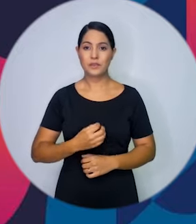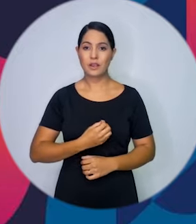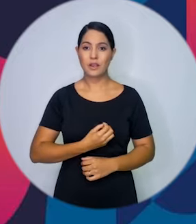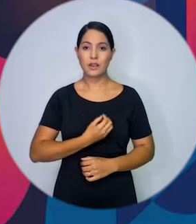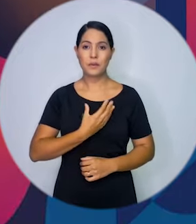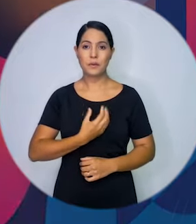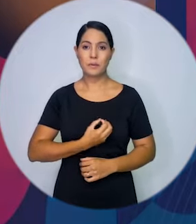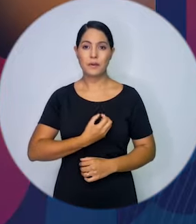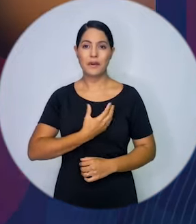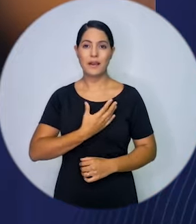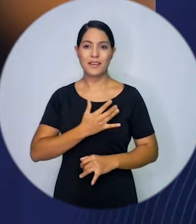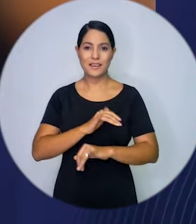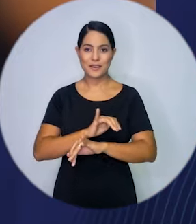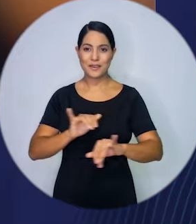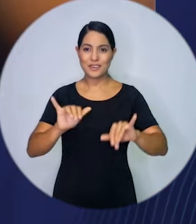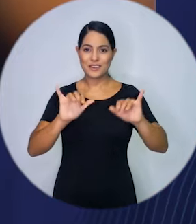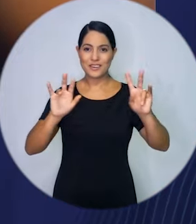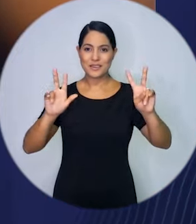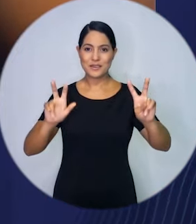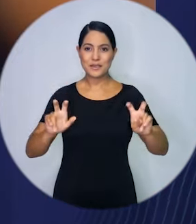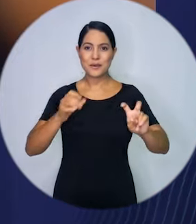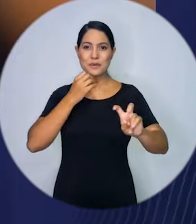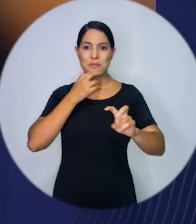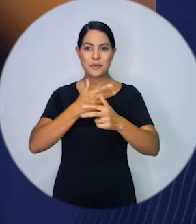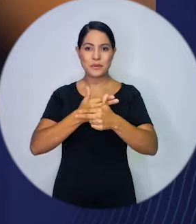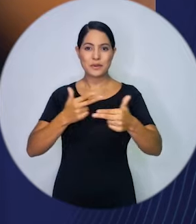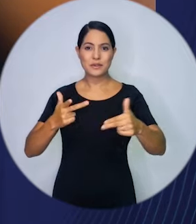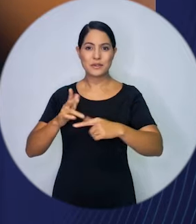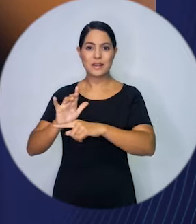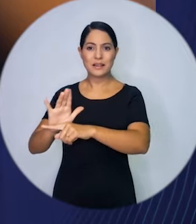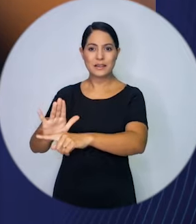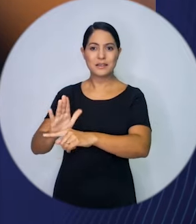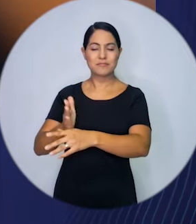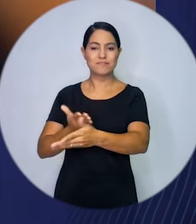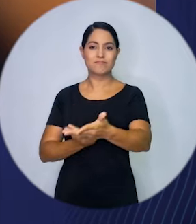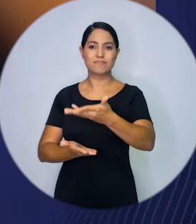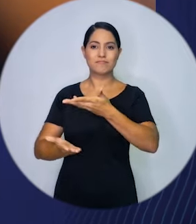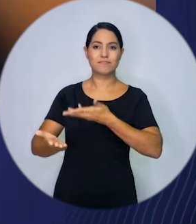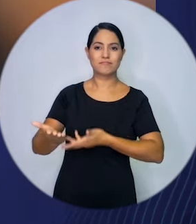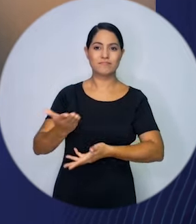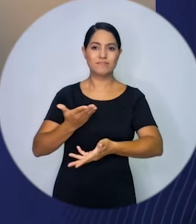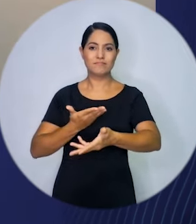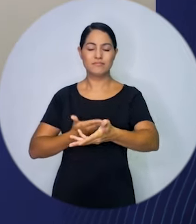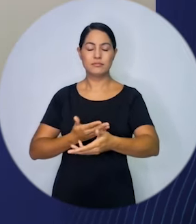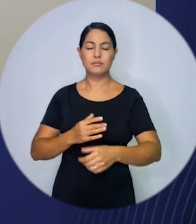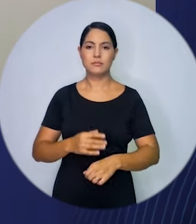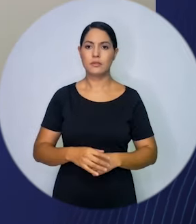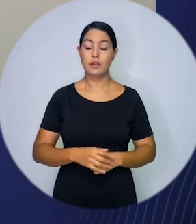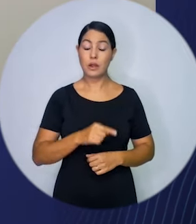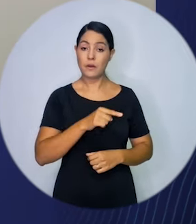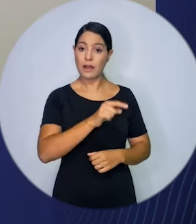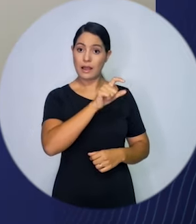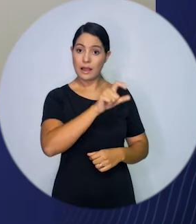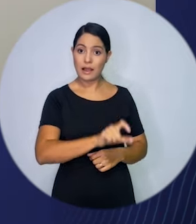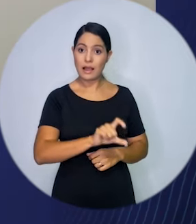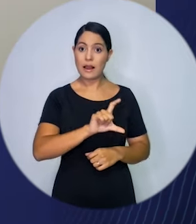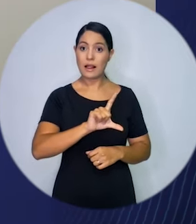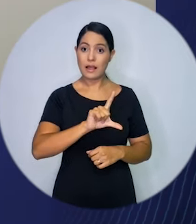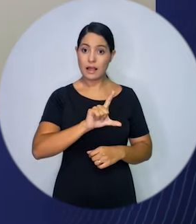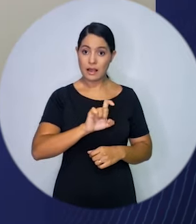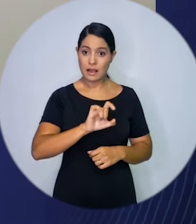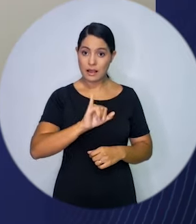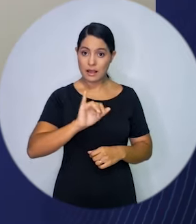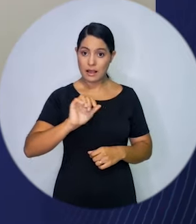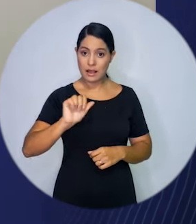poema do bem comum. E nisso, Cléia exerce sempre uma